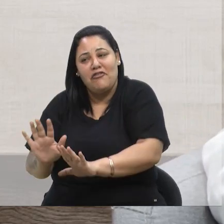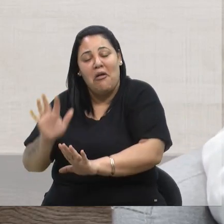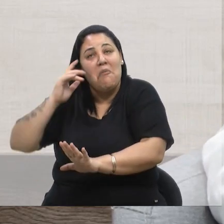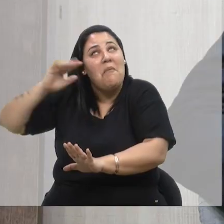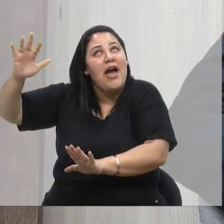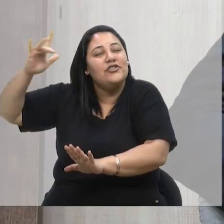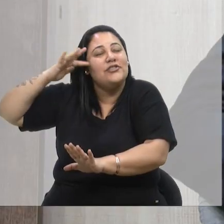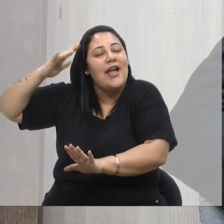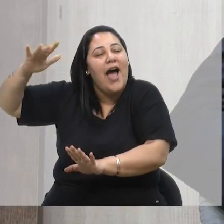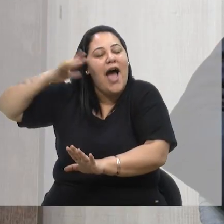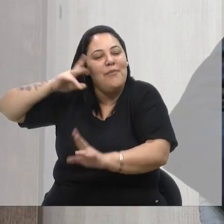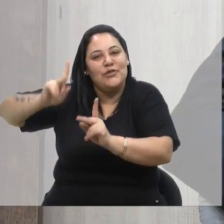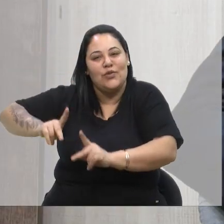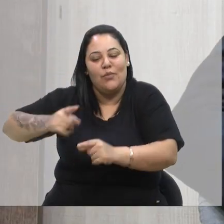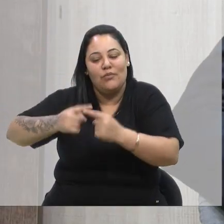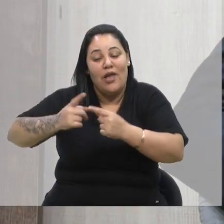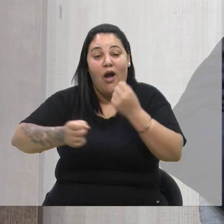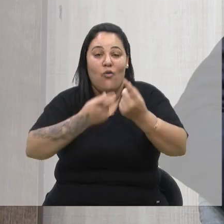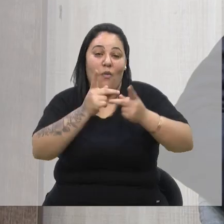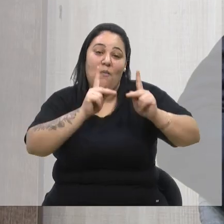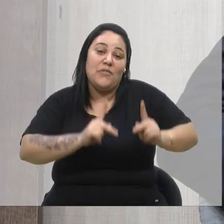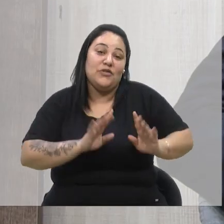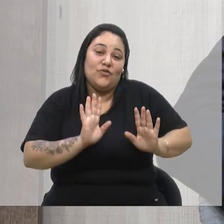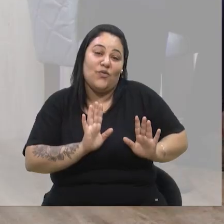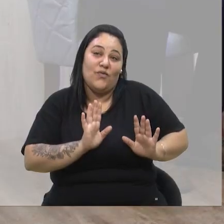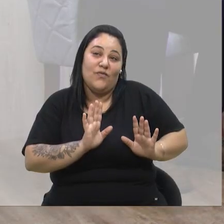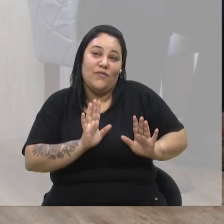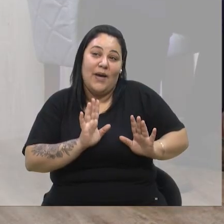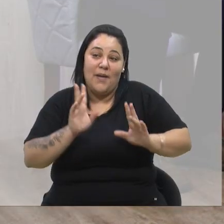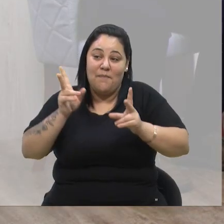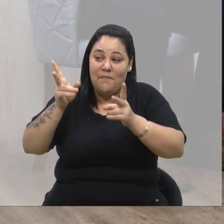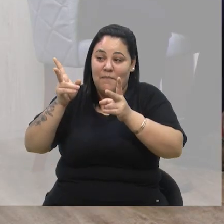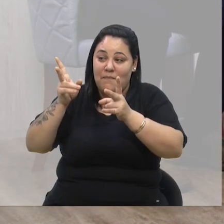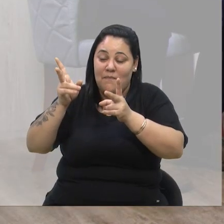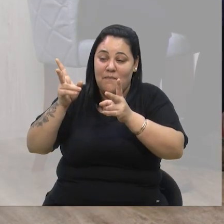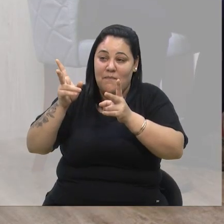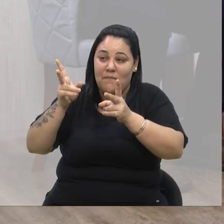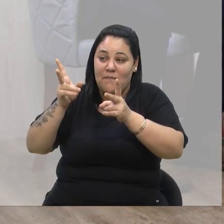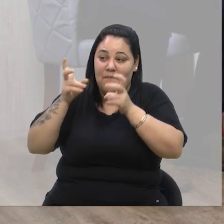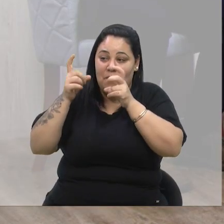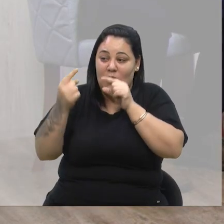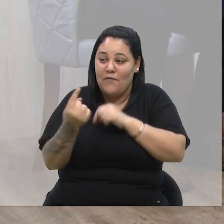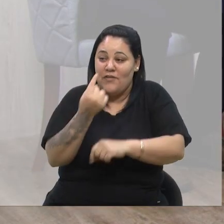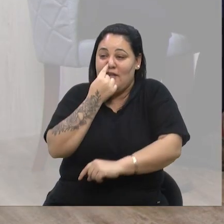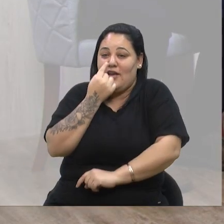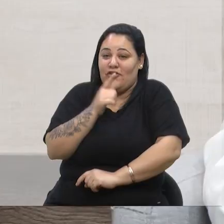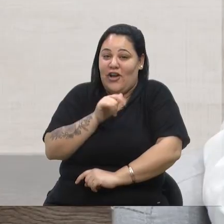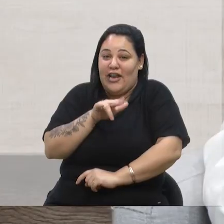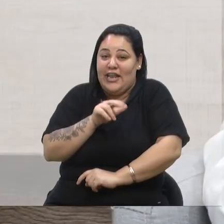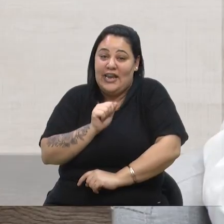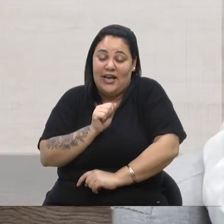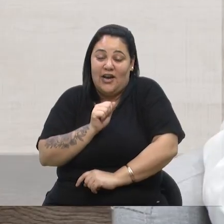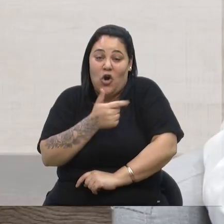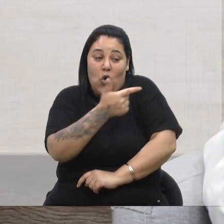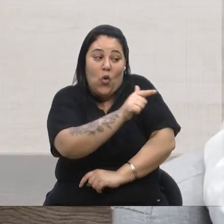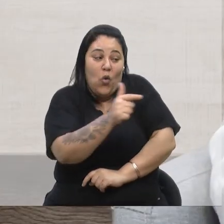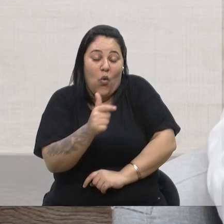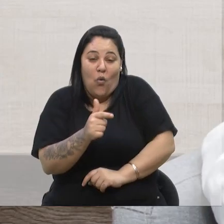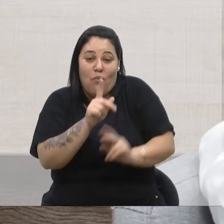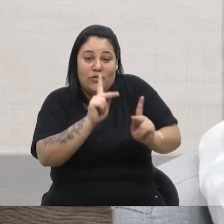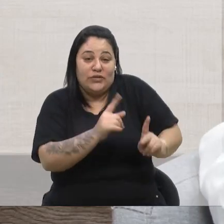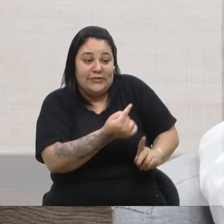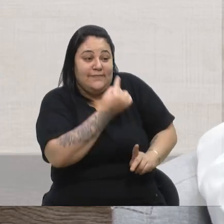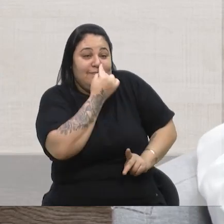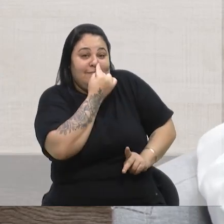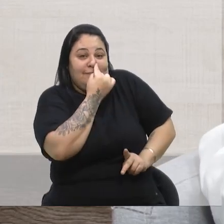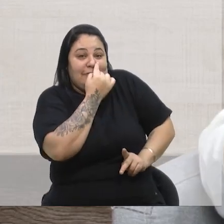pessoas. Claro. Porque assim como vai ter gente que vai se identificar com a Lina, vão ter outras pessoas que vão se identificar com a Ana e